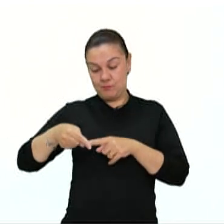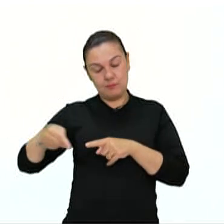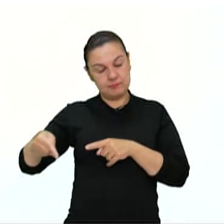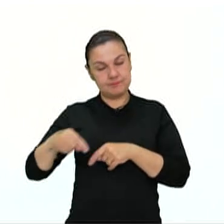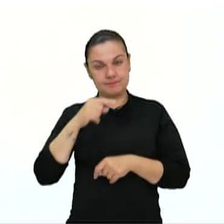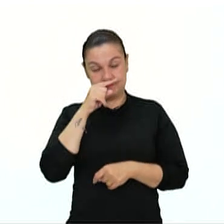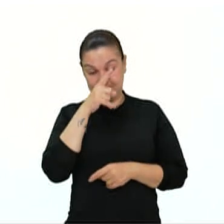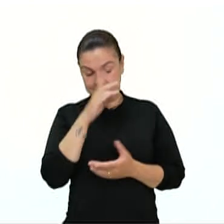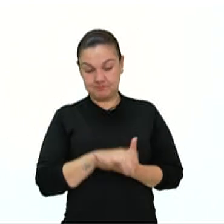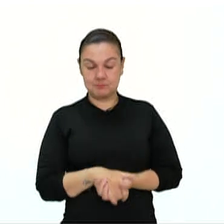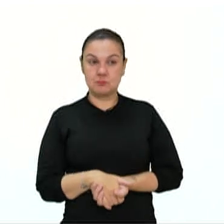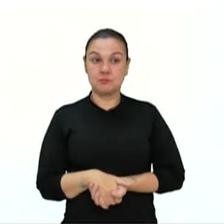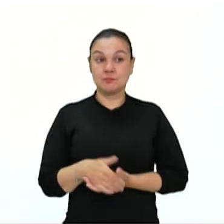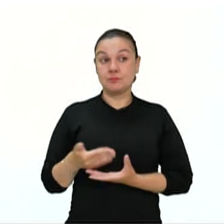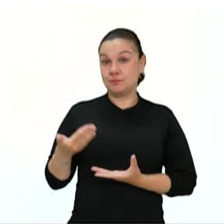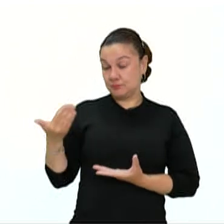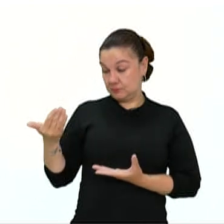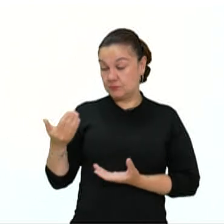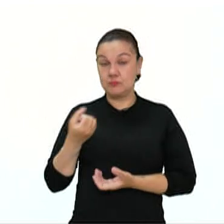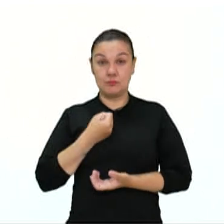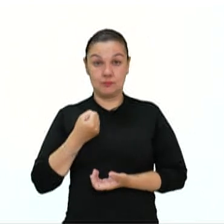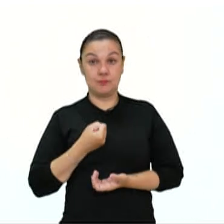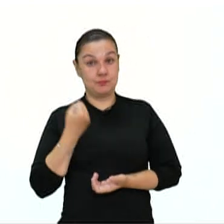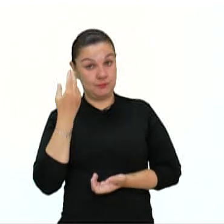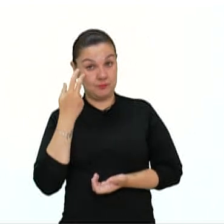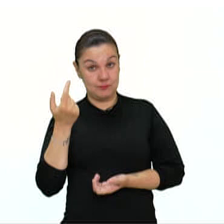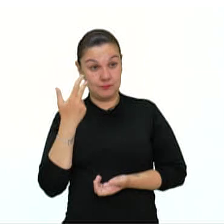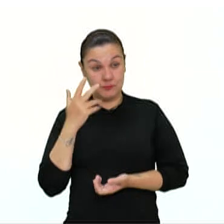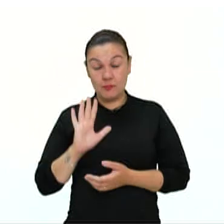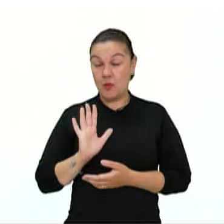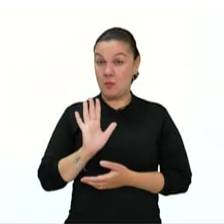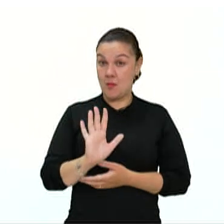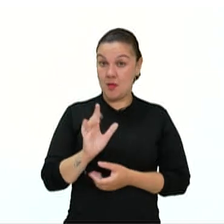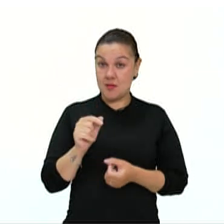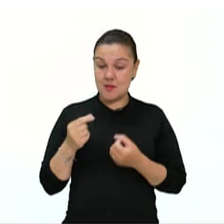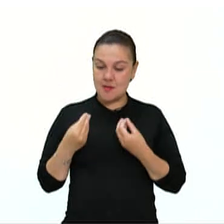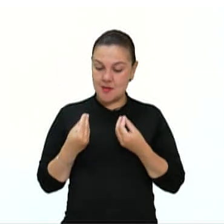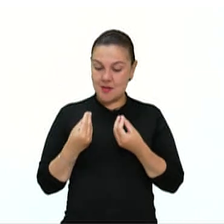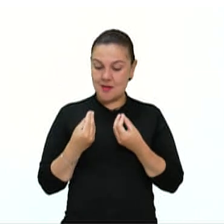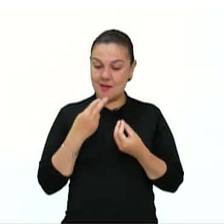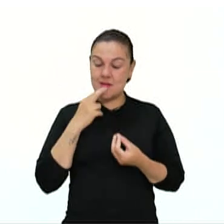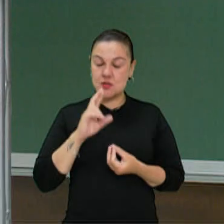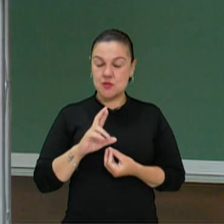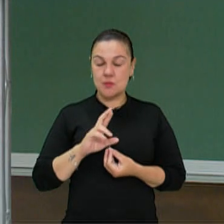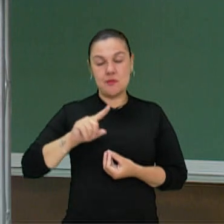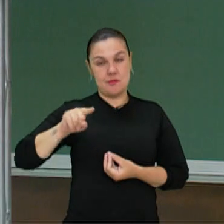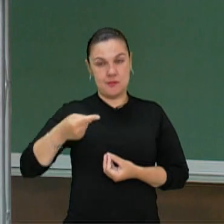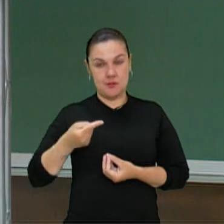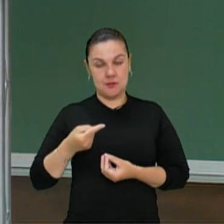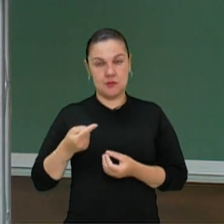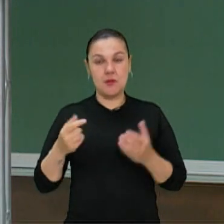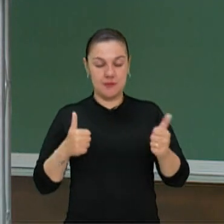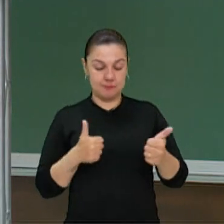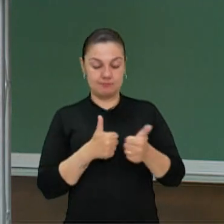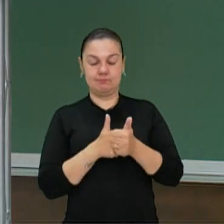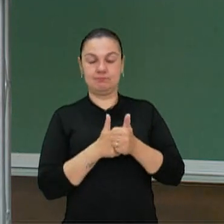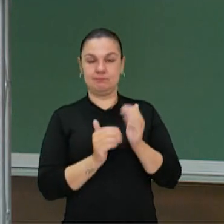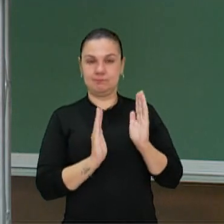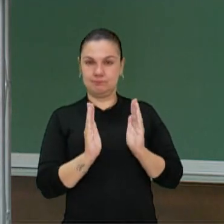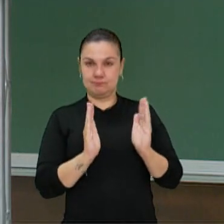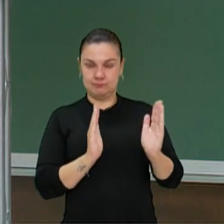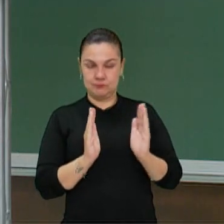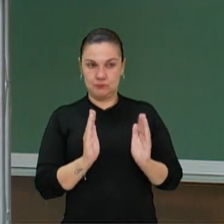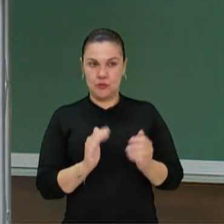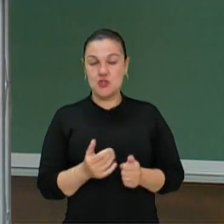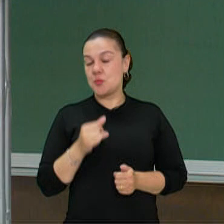inteiro, né? No caso aqui é um número natural, né? Mas ele dá um valor racional, daí eu faço essa aproximação. Se tivesse